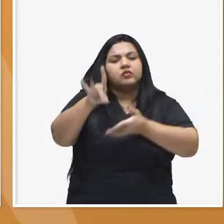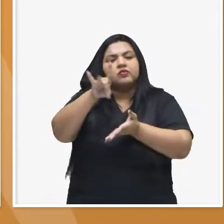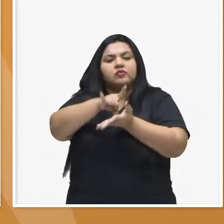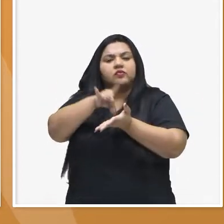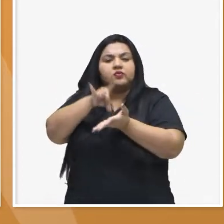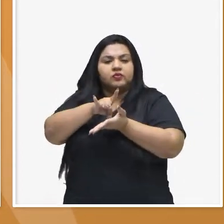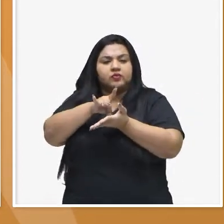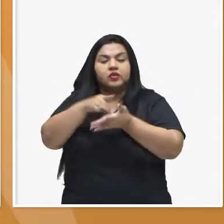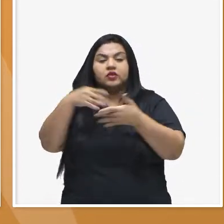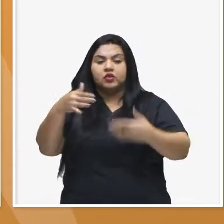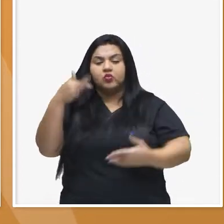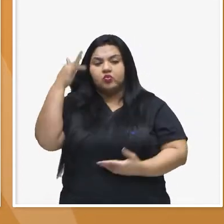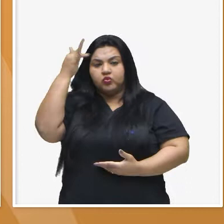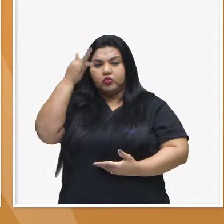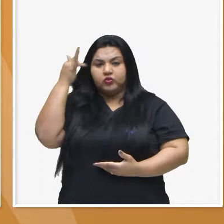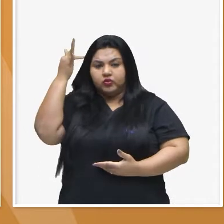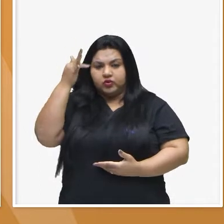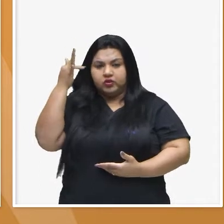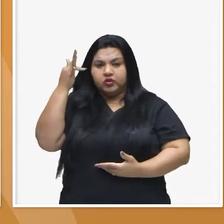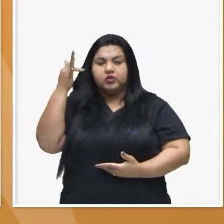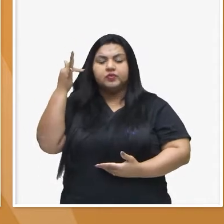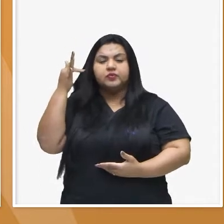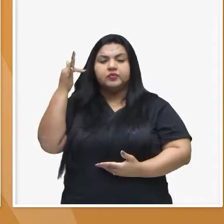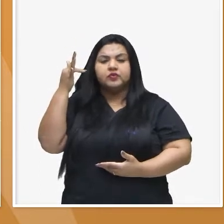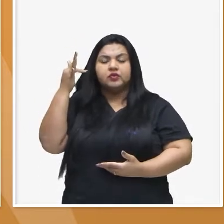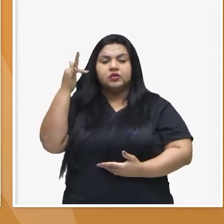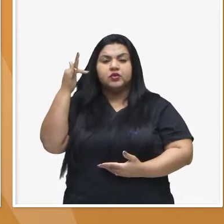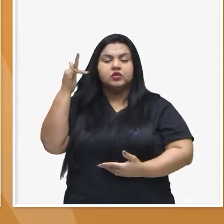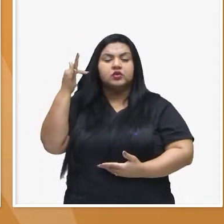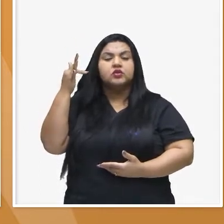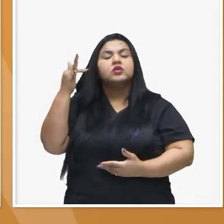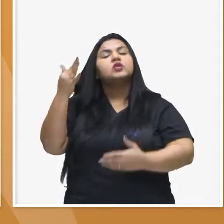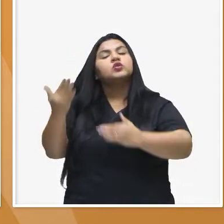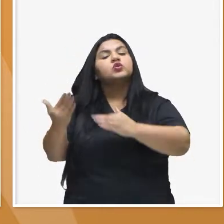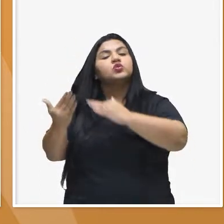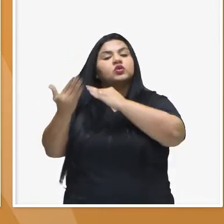E um filósofo, né, que buscou essa verdade